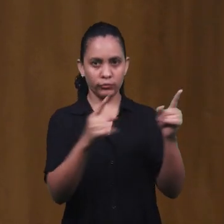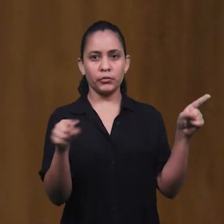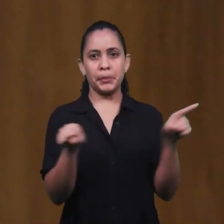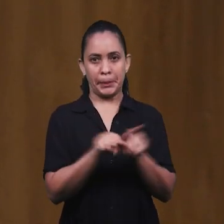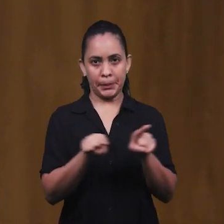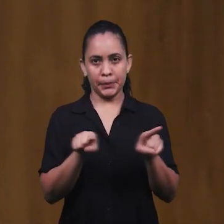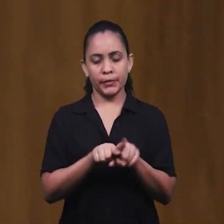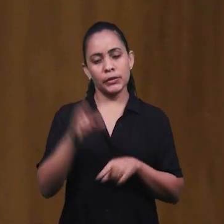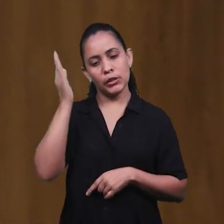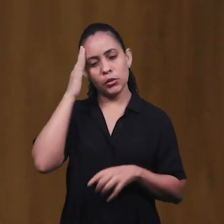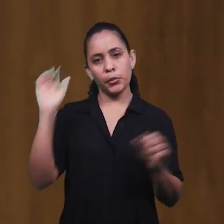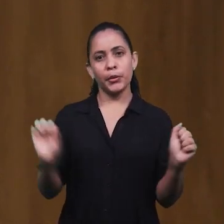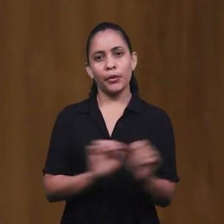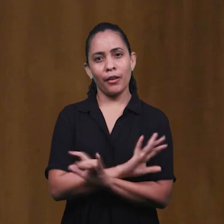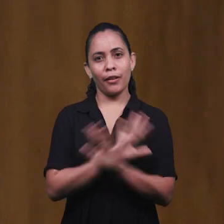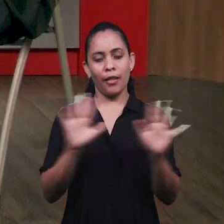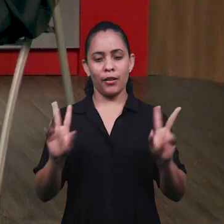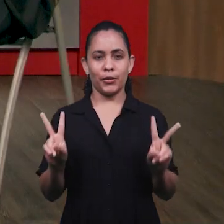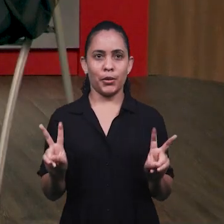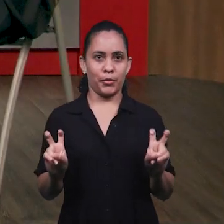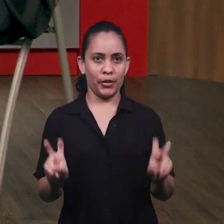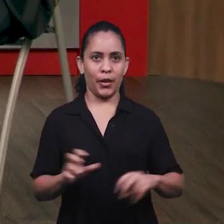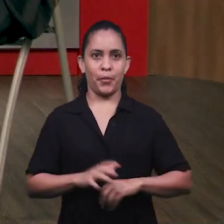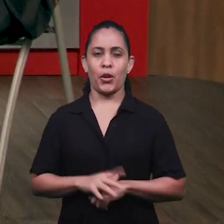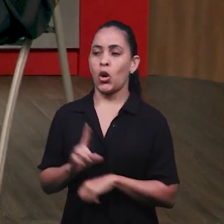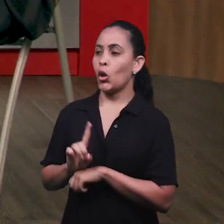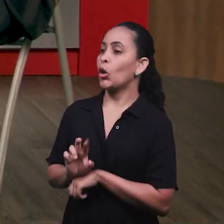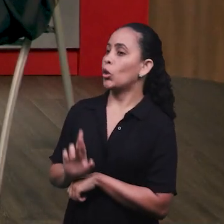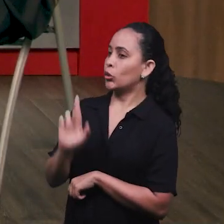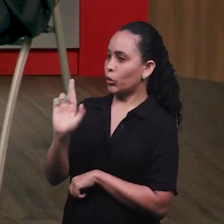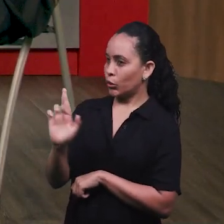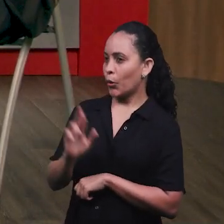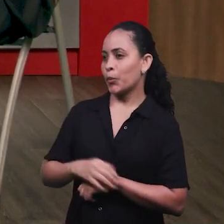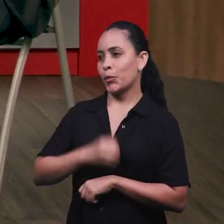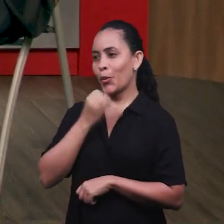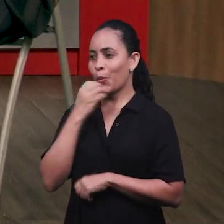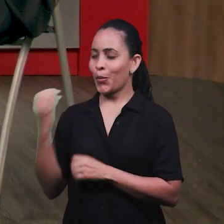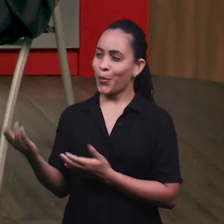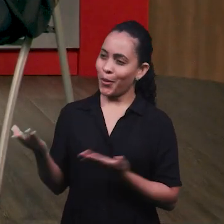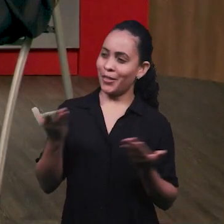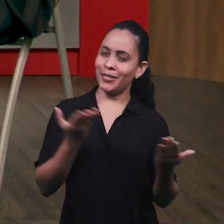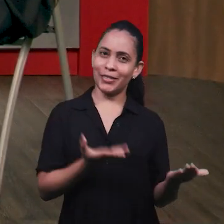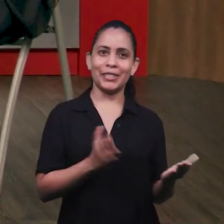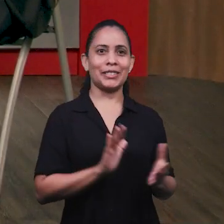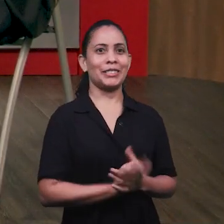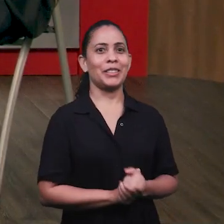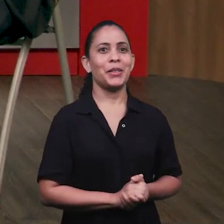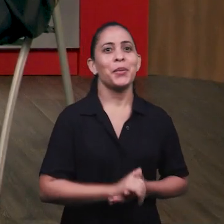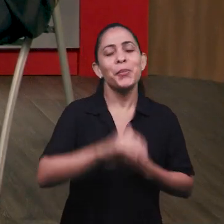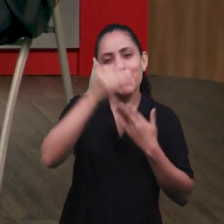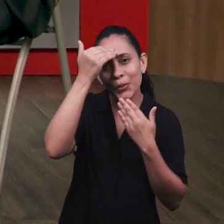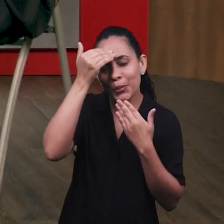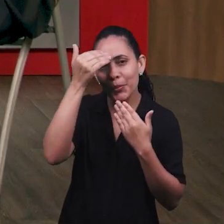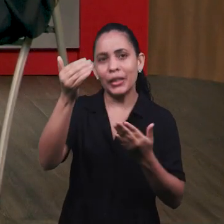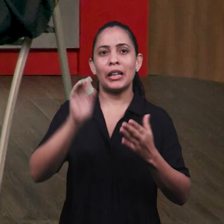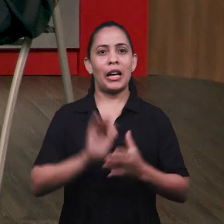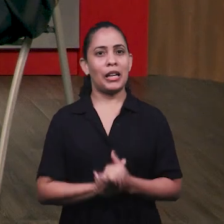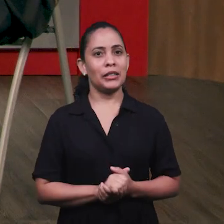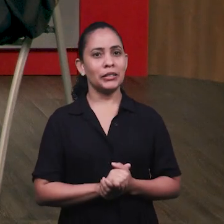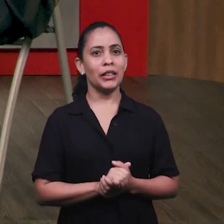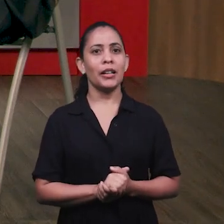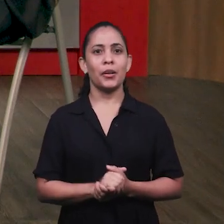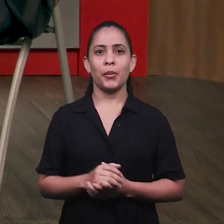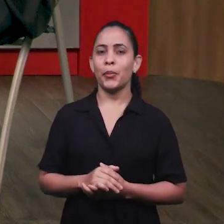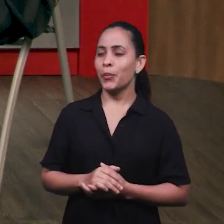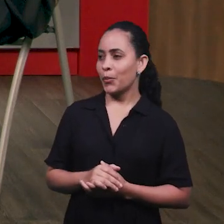alguns esclarecimentos sobre este assunto. Dr. Vinícius, seja muito bem-vindo ao nosso programa. Muito obrigado, Rodrigo. É um prazer